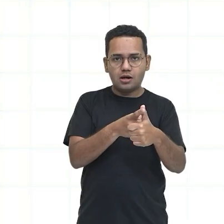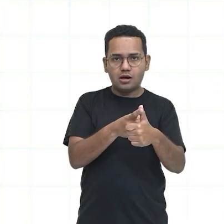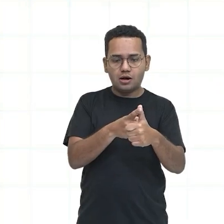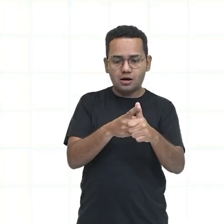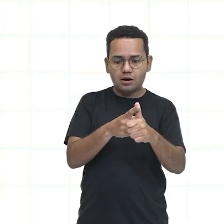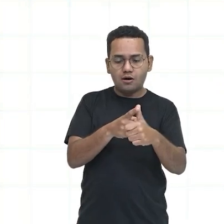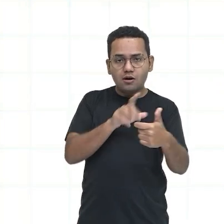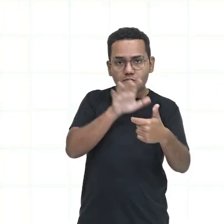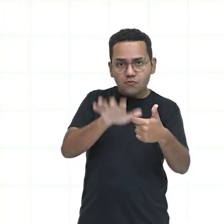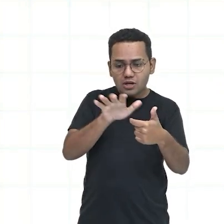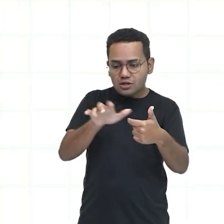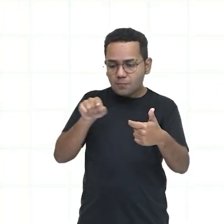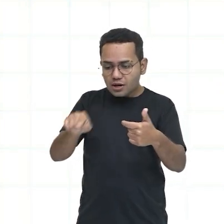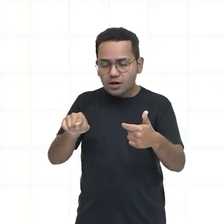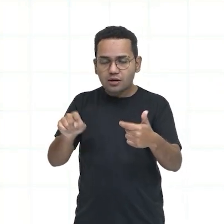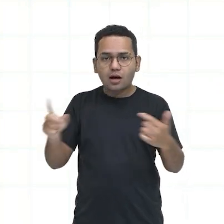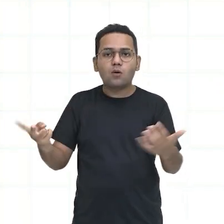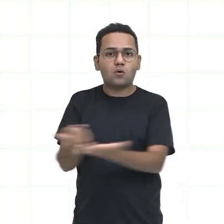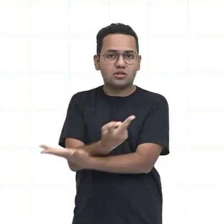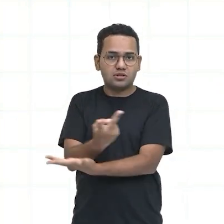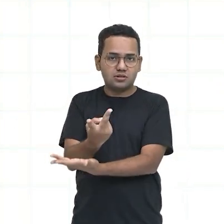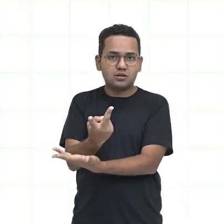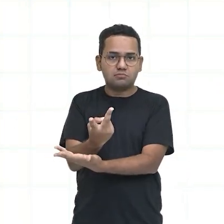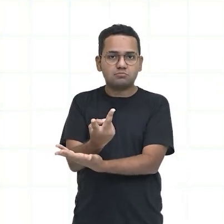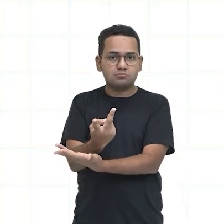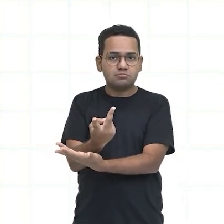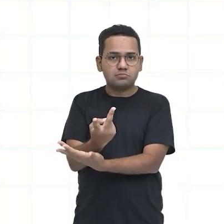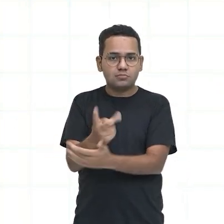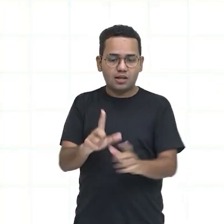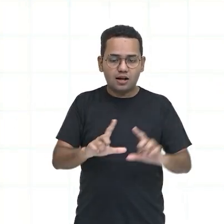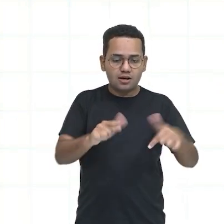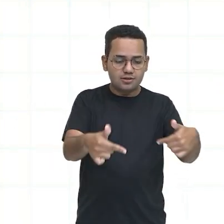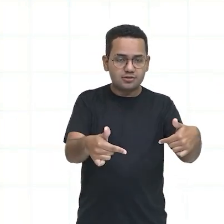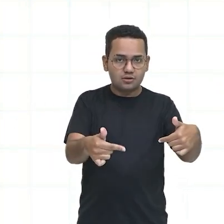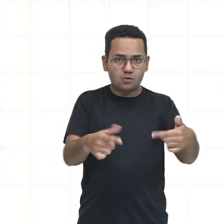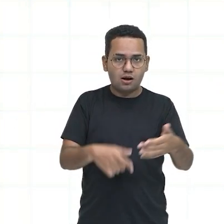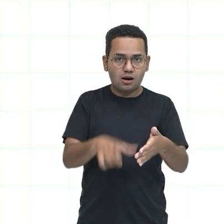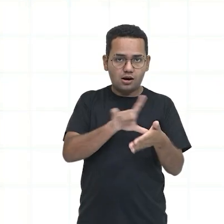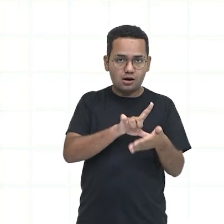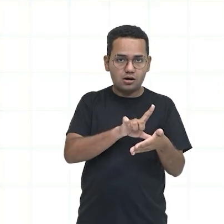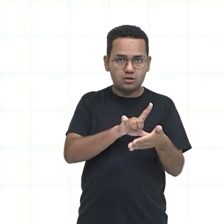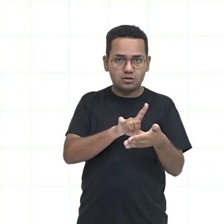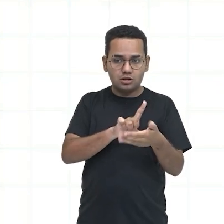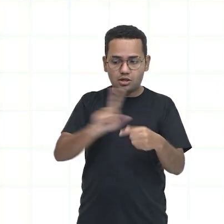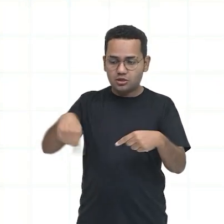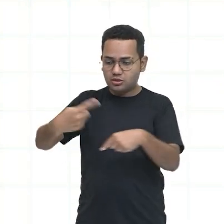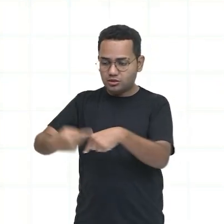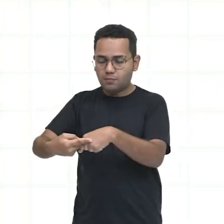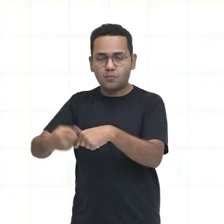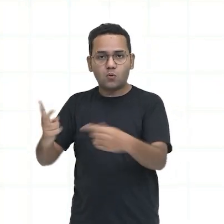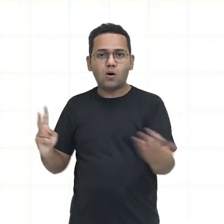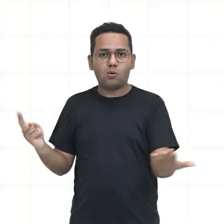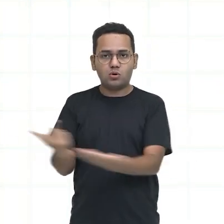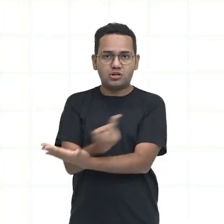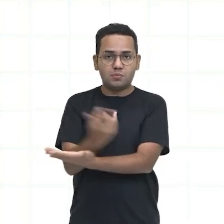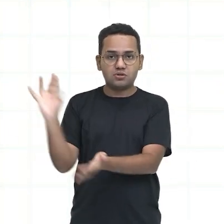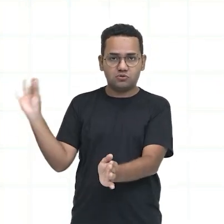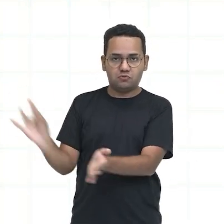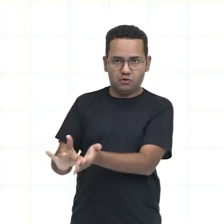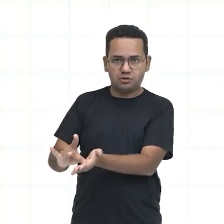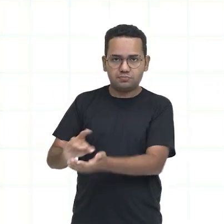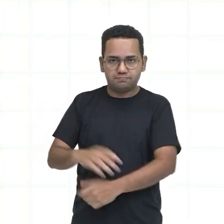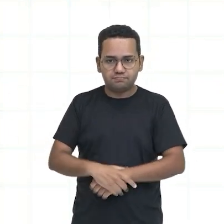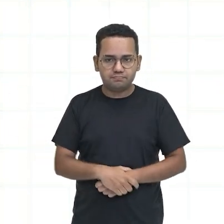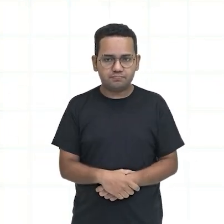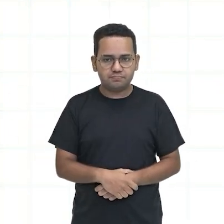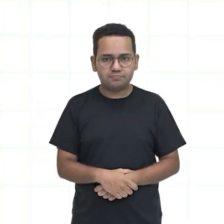esse vidro, ele quebrará. A segunda oração, que é a consequência, só acontecerá se a primeira acontecer. Por